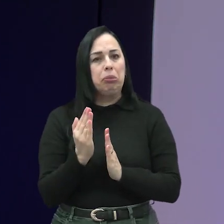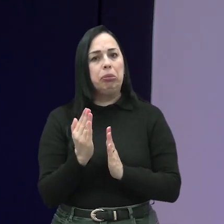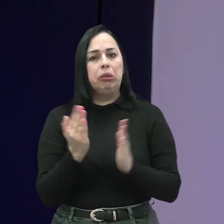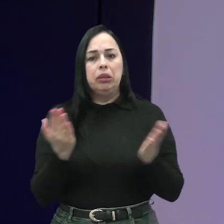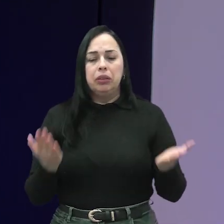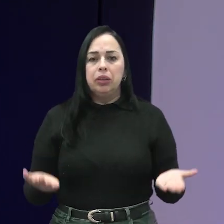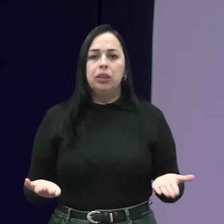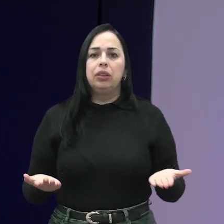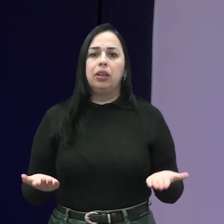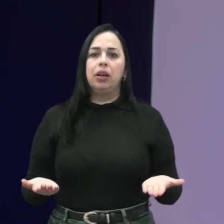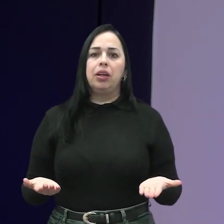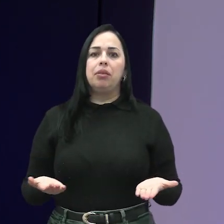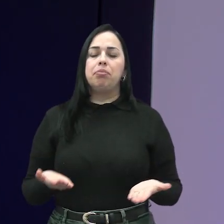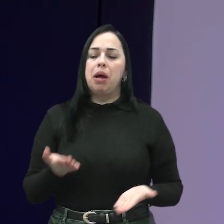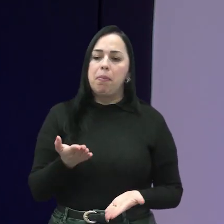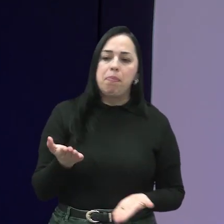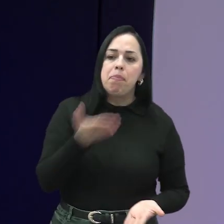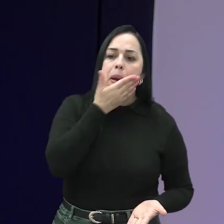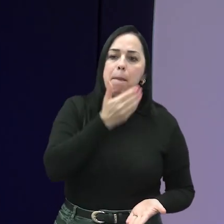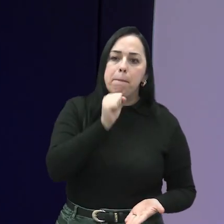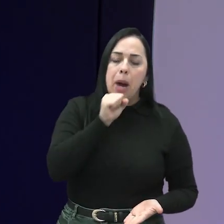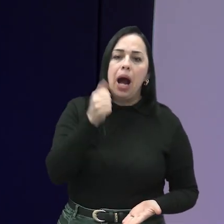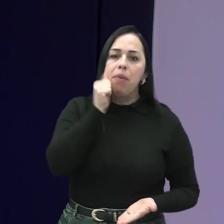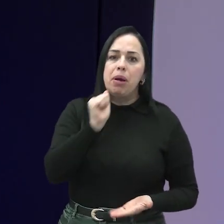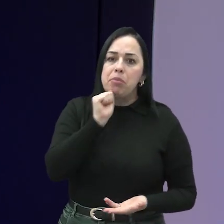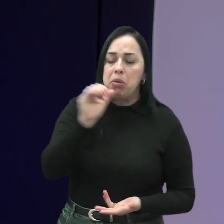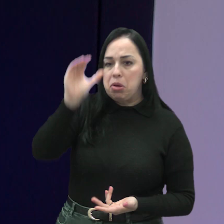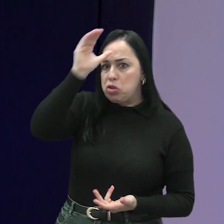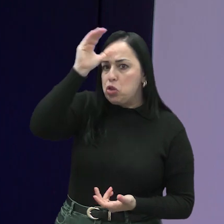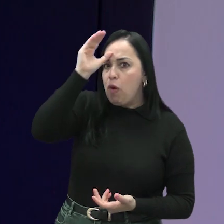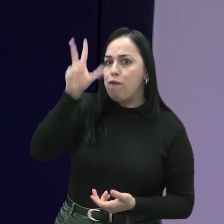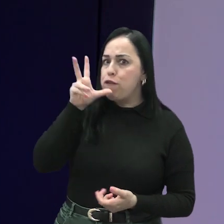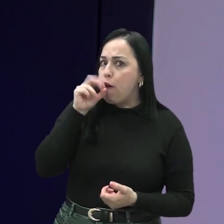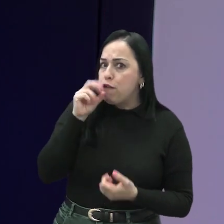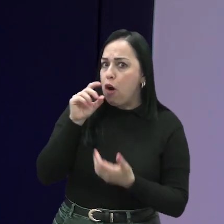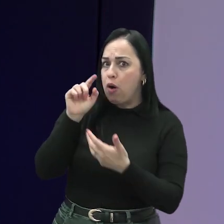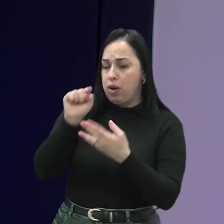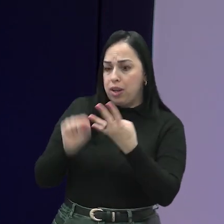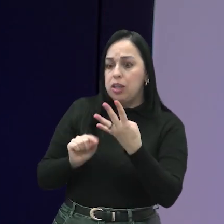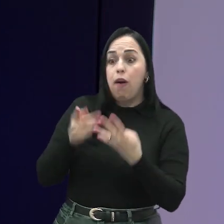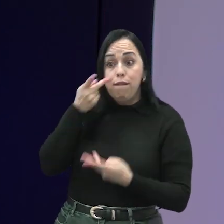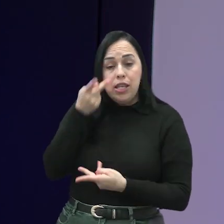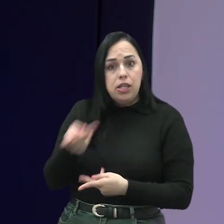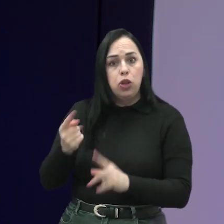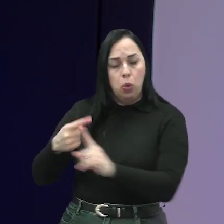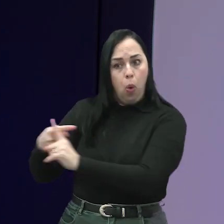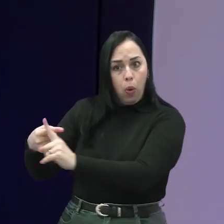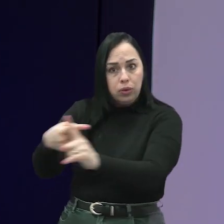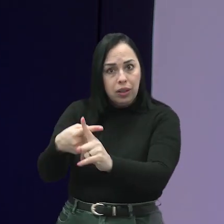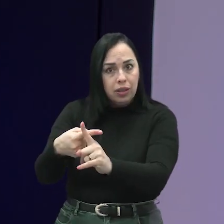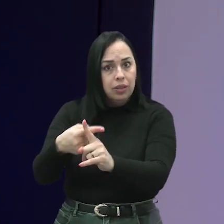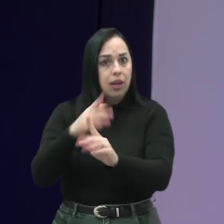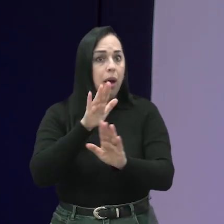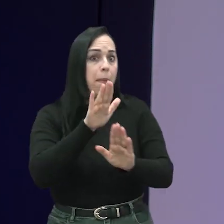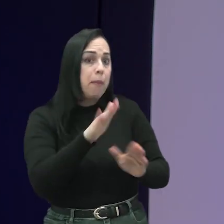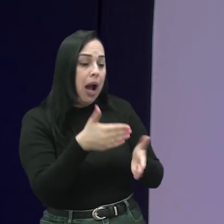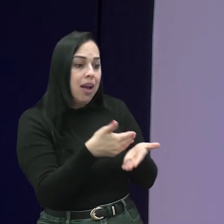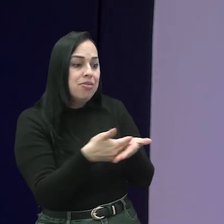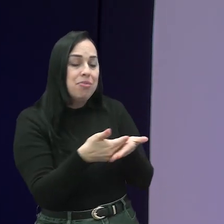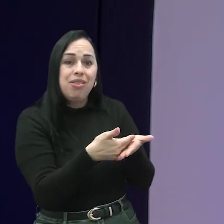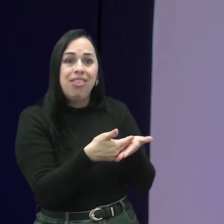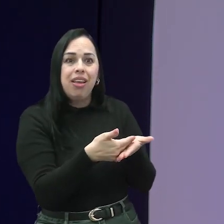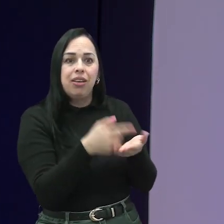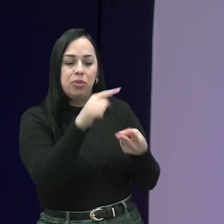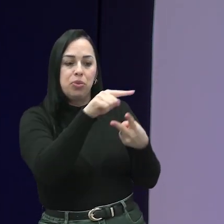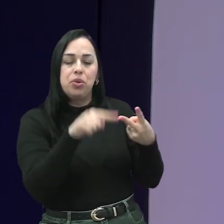isso, né? Agora, isso é o meu pai, a minha mãe, os meus tios, avós, que a gente vai. O